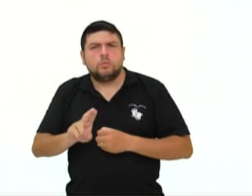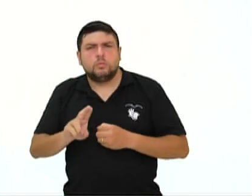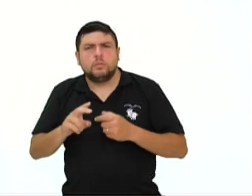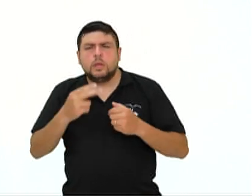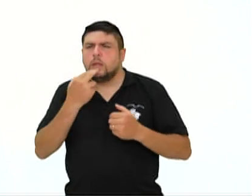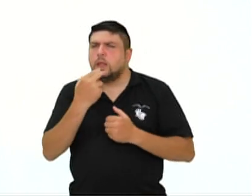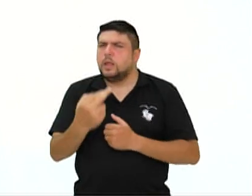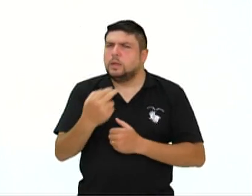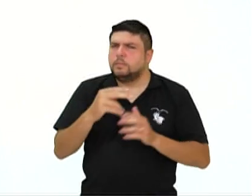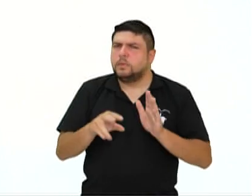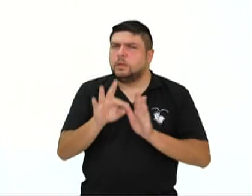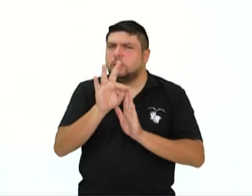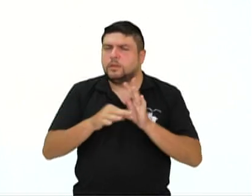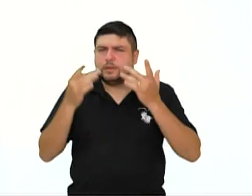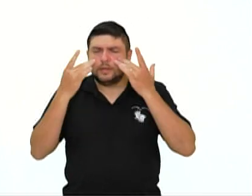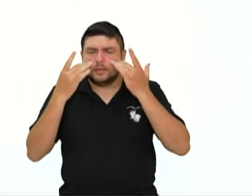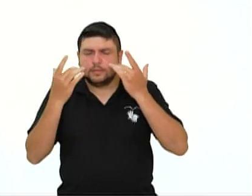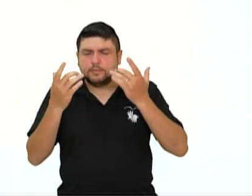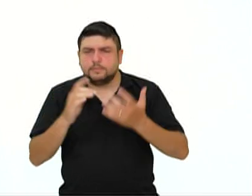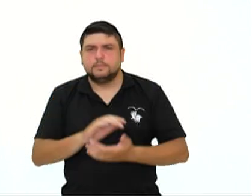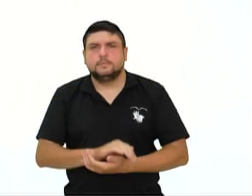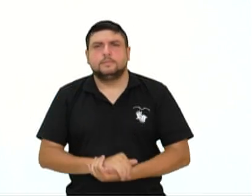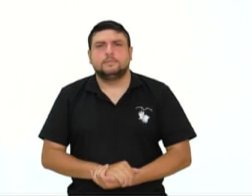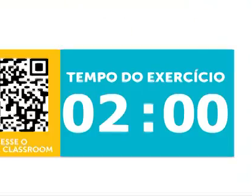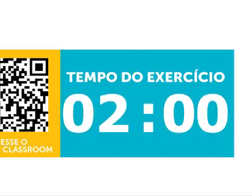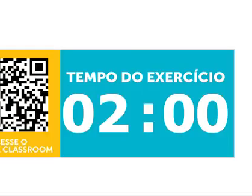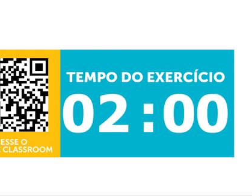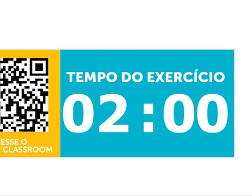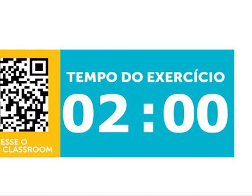texto teatral? Vai lá que eu espero vocês.